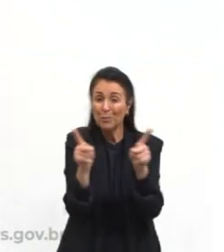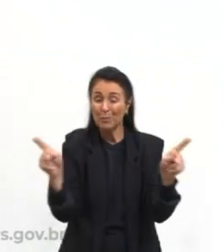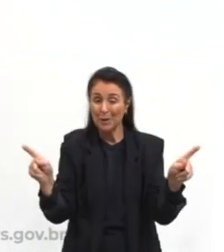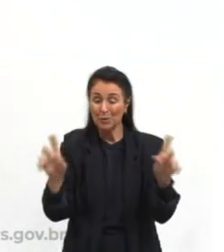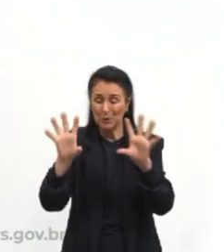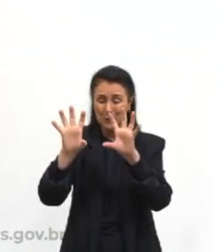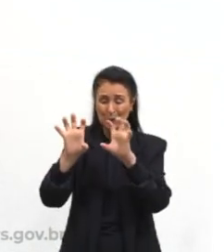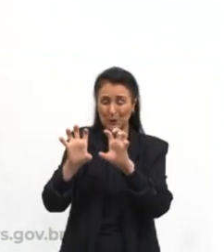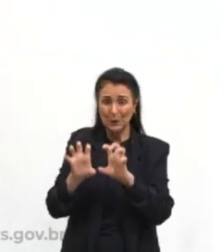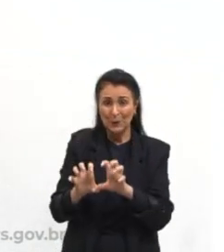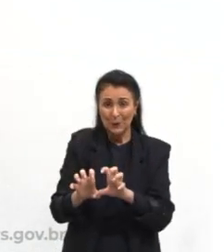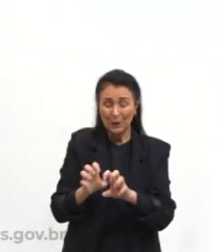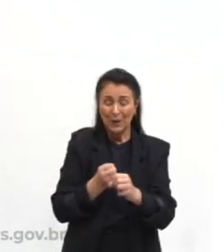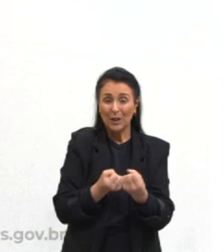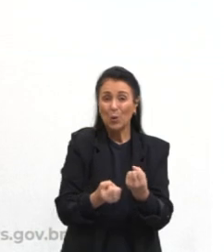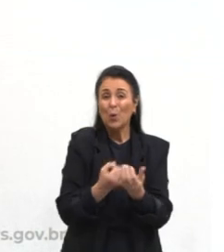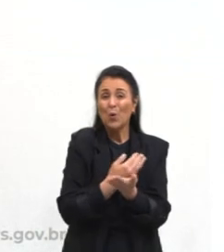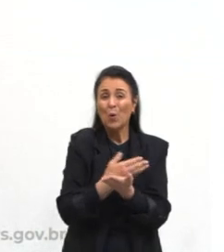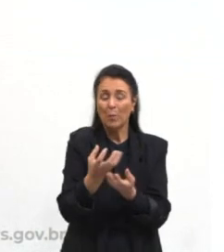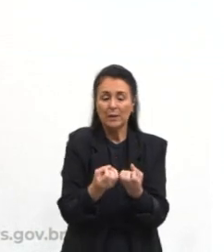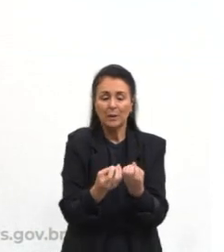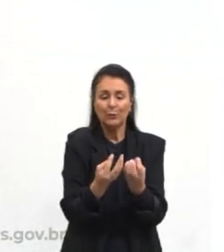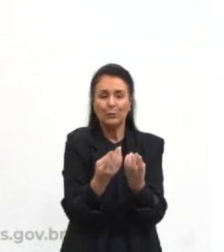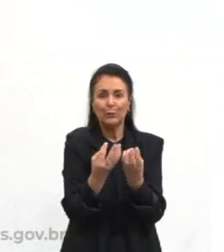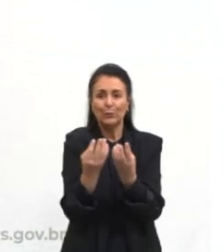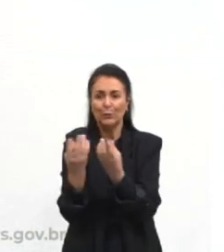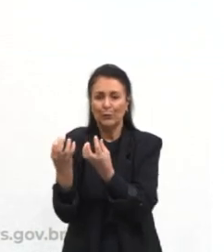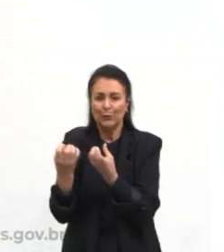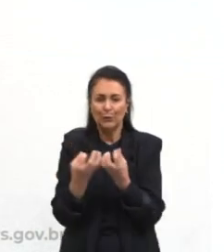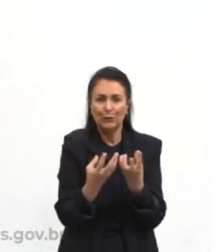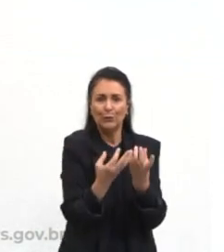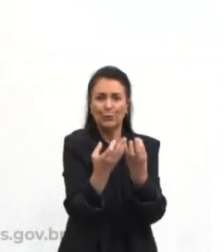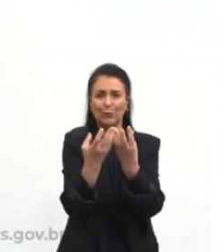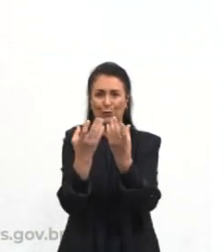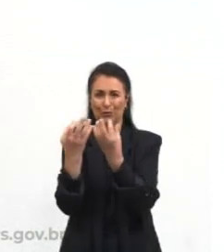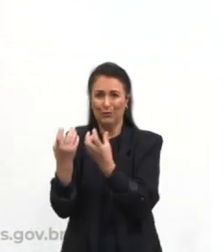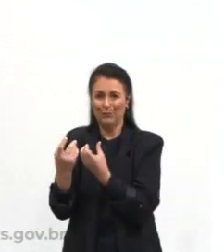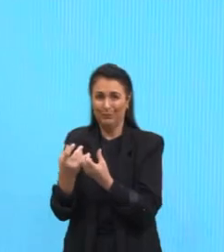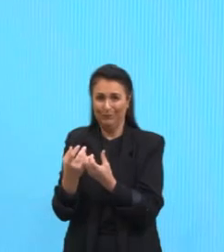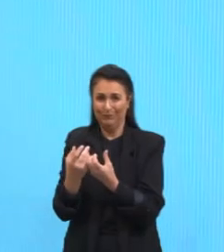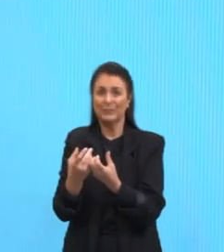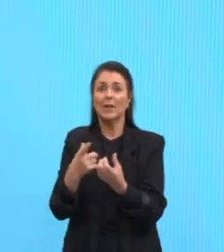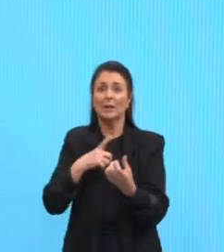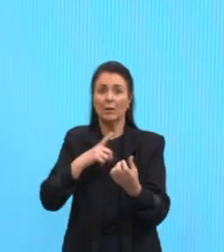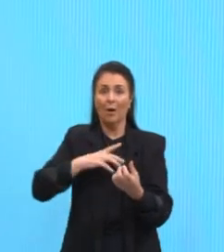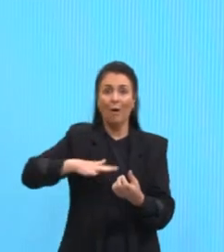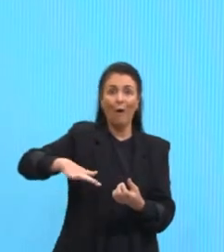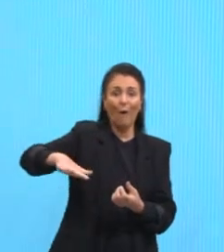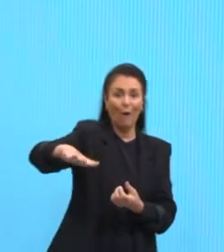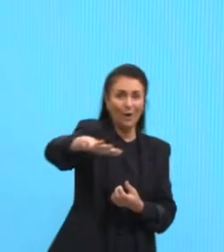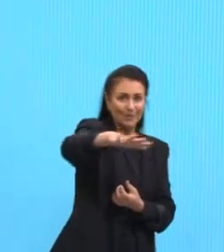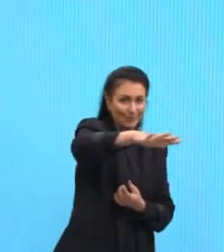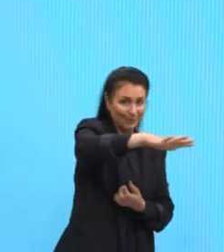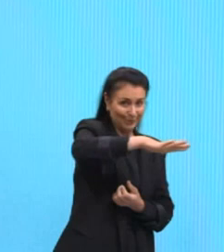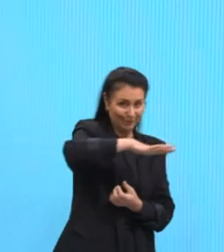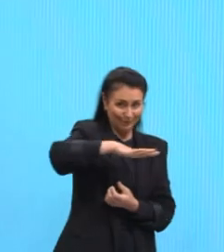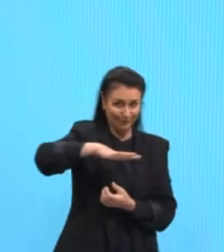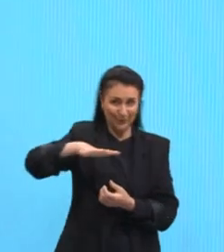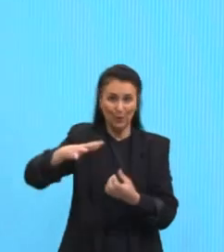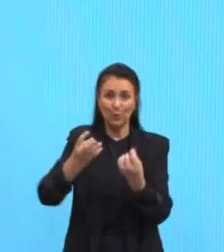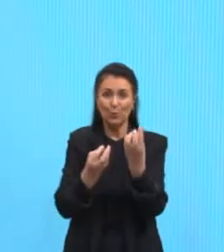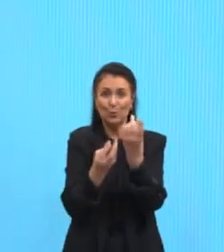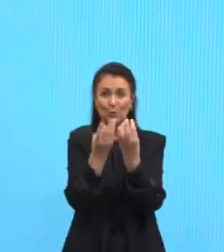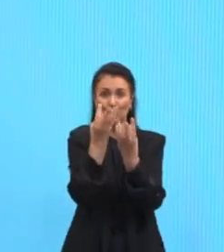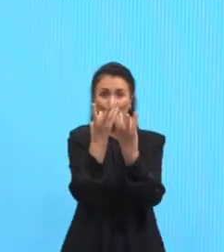vai ser ter bastante queimada é porque a fotinho para vocês né áreas extremamente de desgaste devastada né